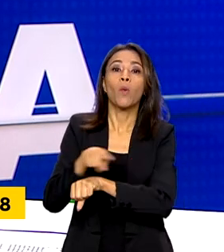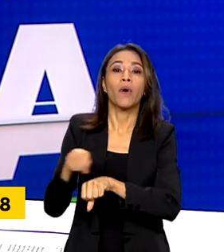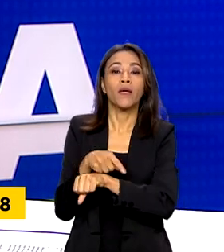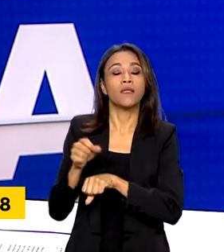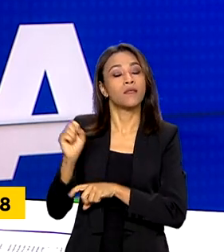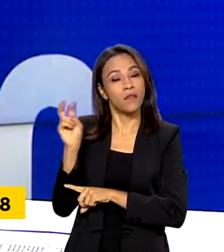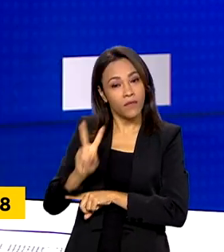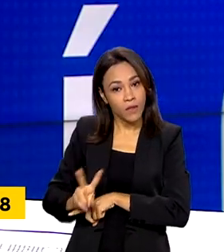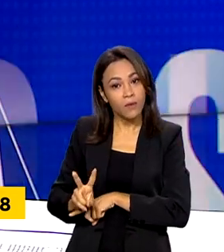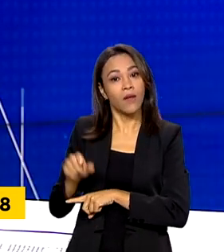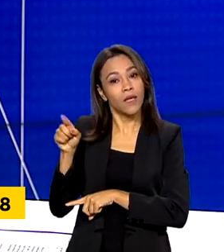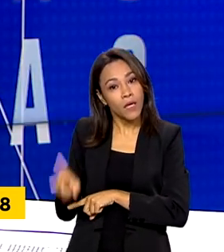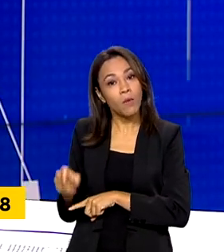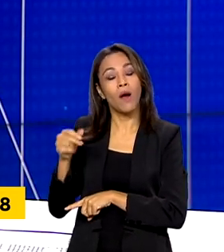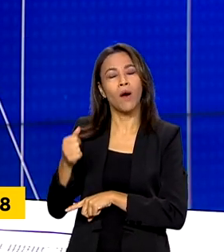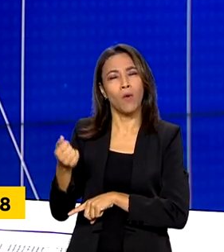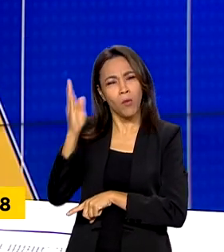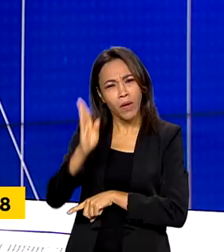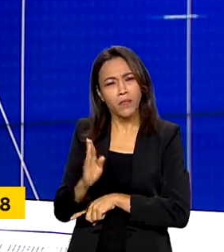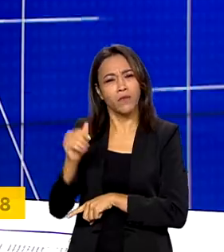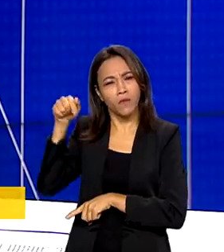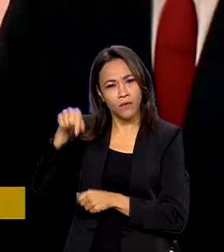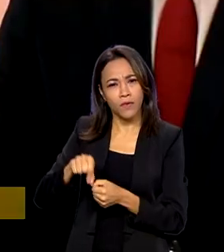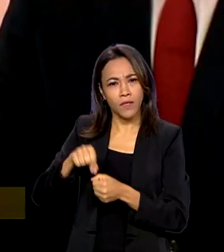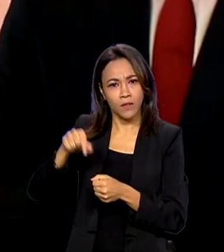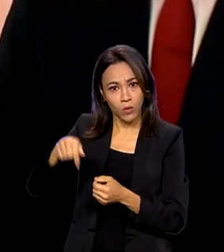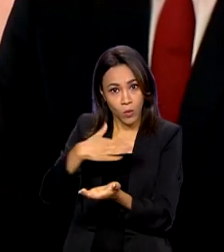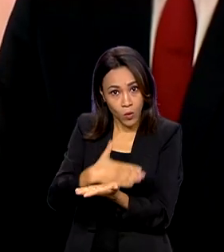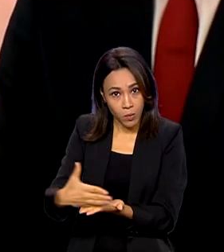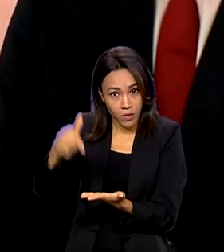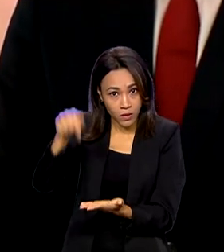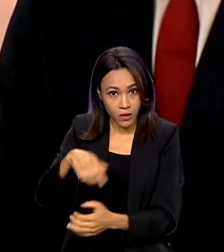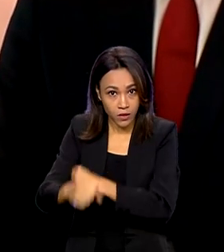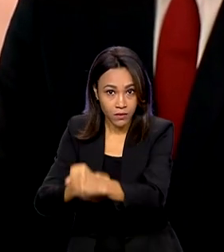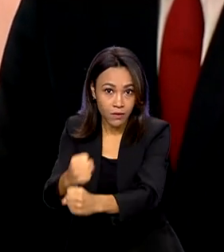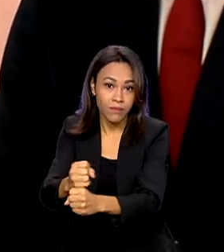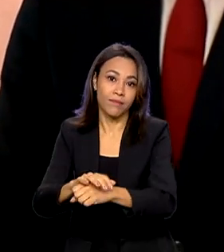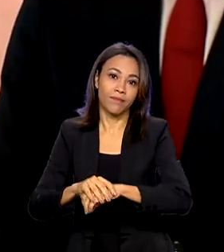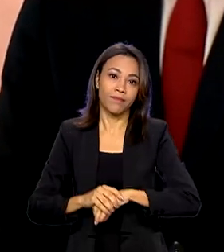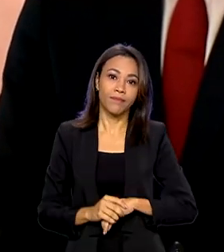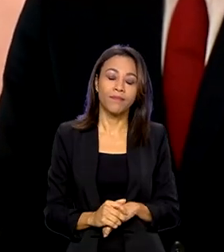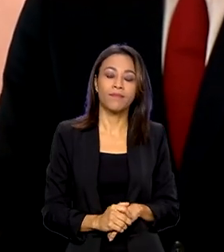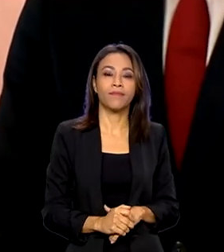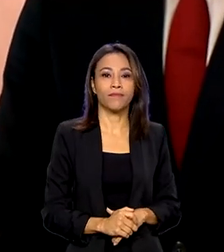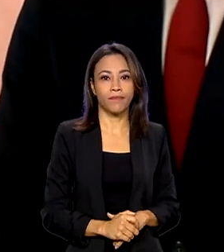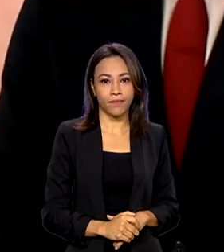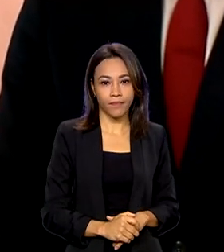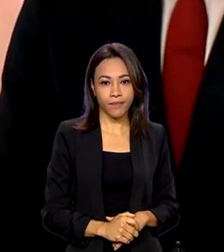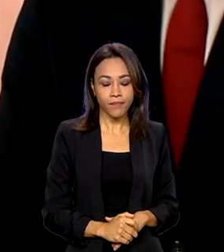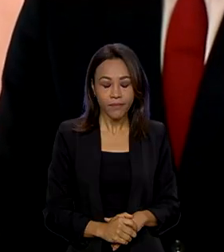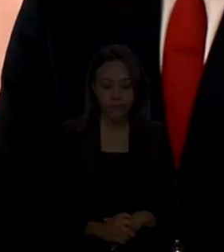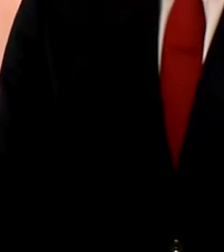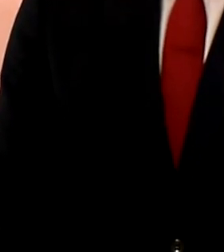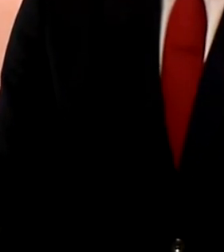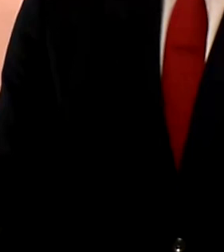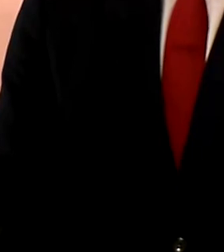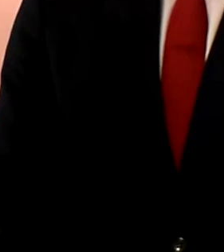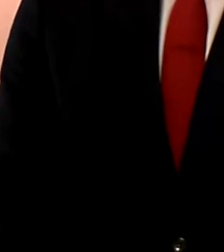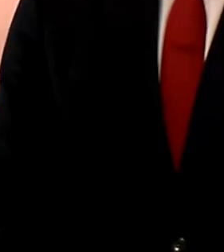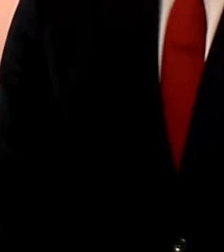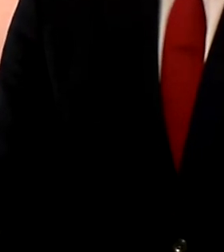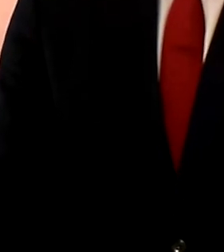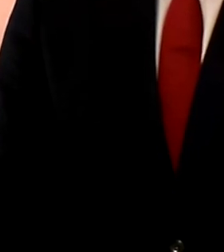como feito pelo Brasil no começo deste ano. Y estoy convencido que estos próximos años, en